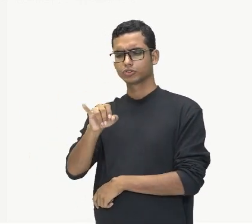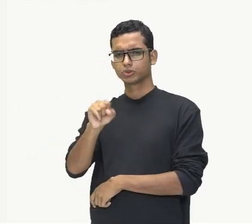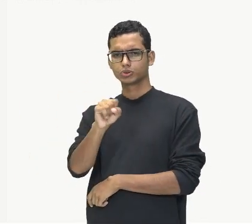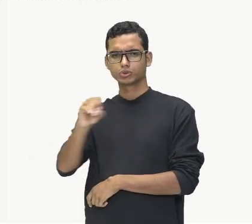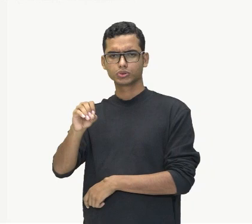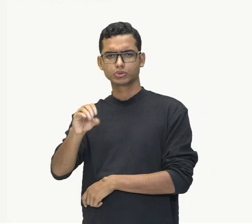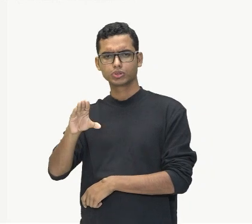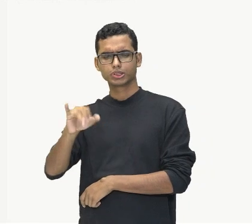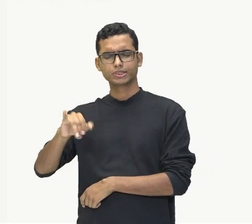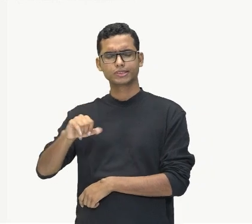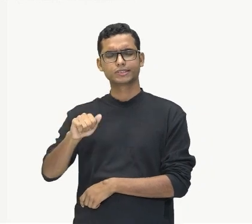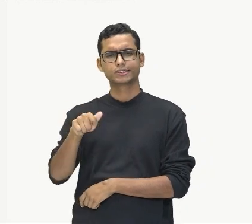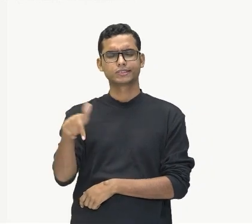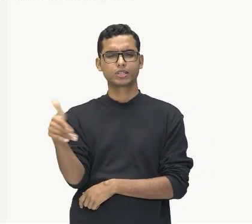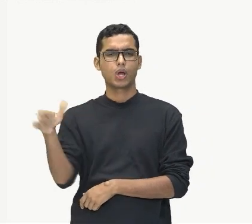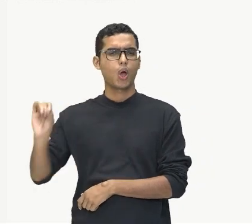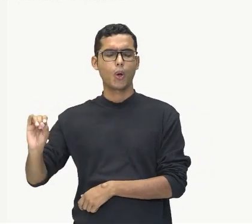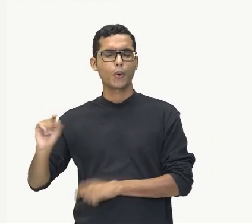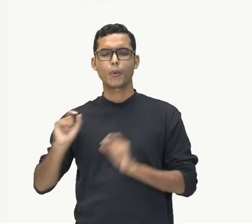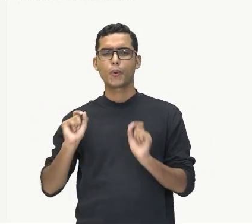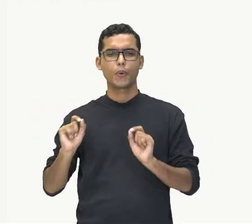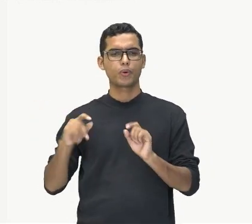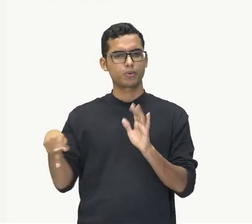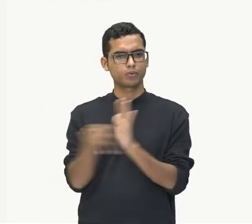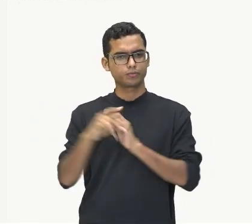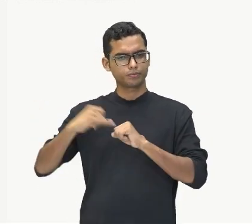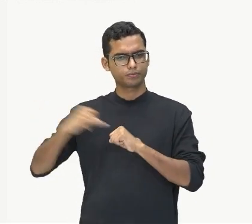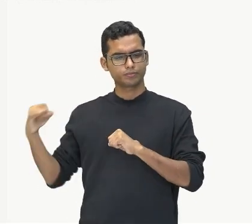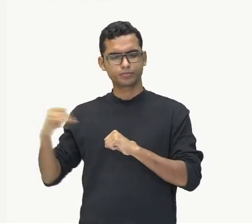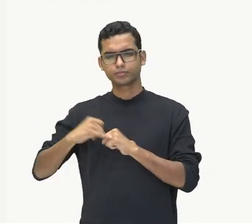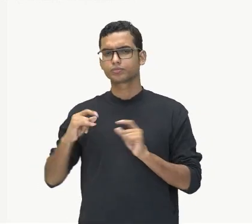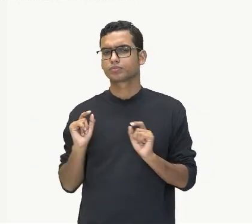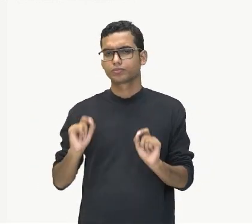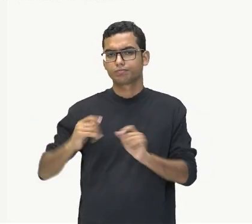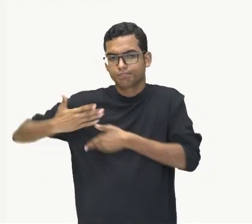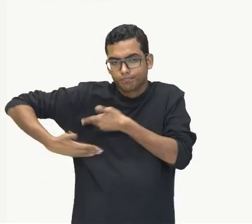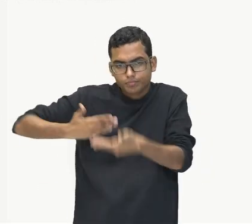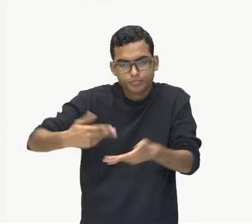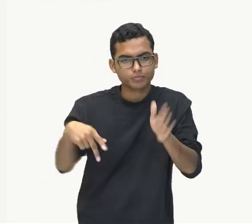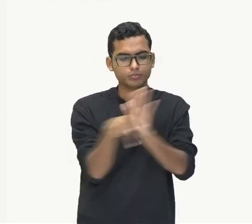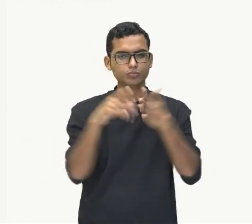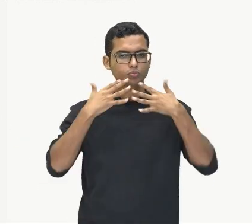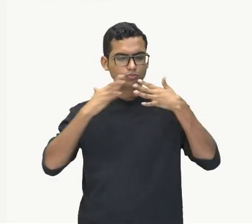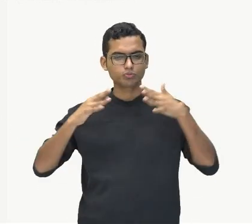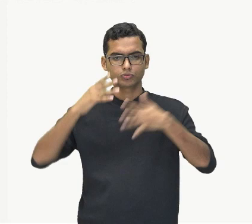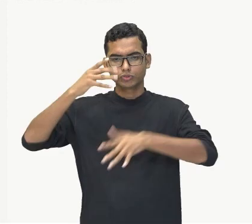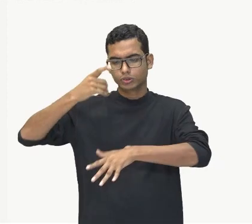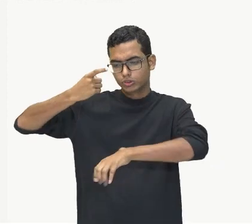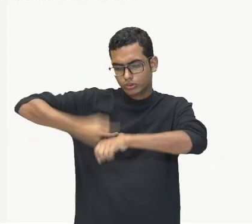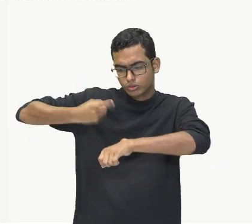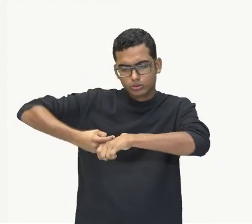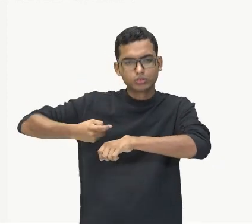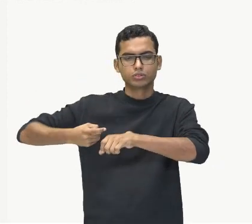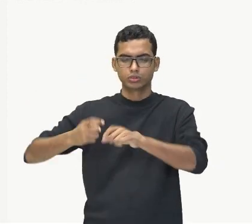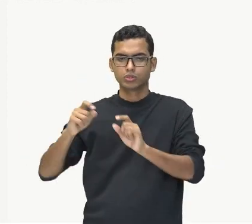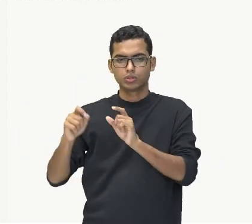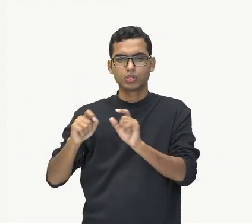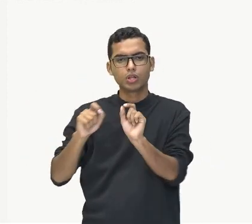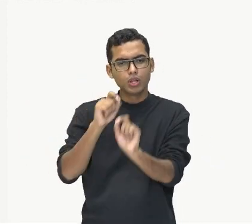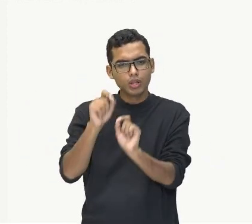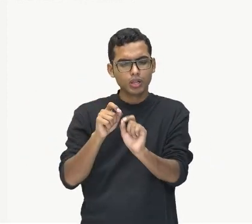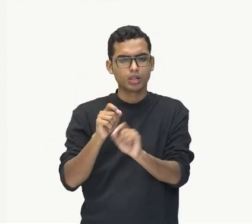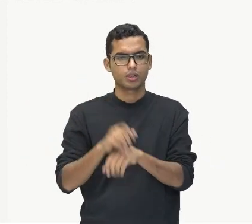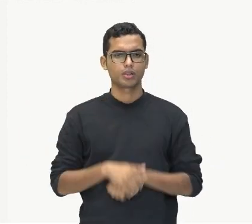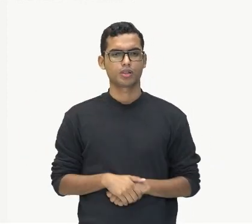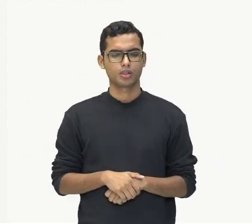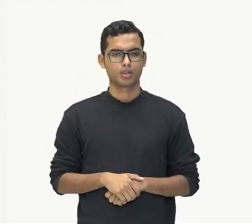iônica. A palavra dissociação iônica é um processo físico que ocorre a liberação